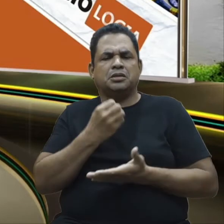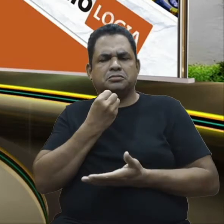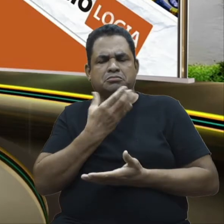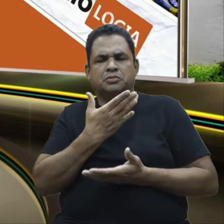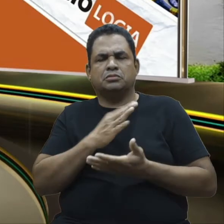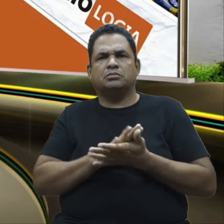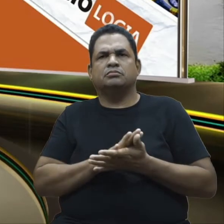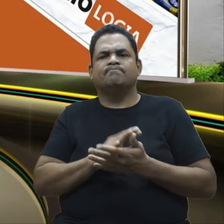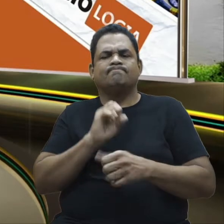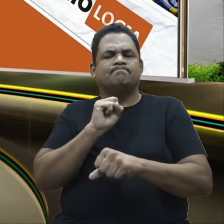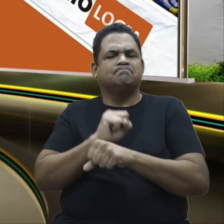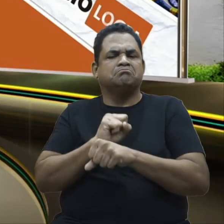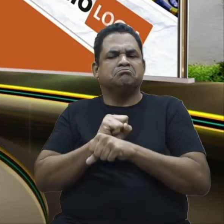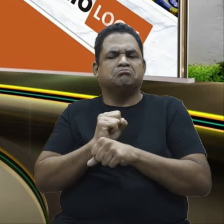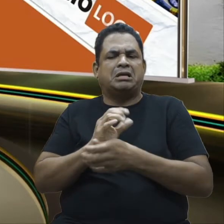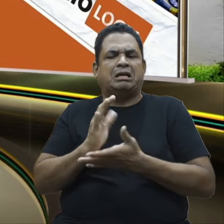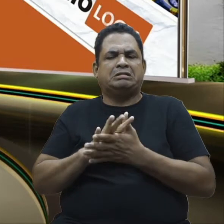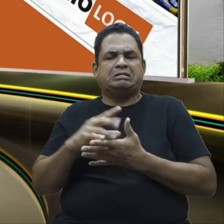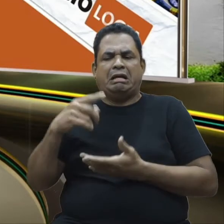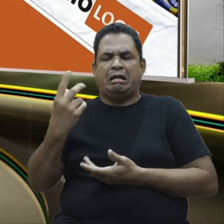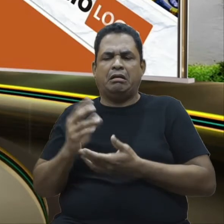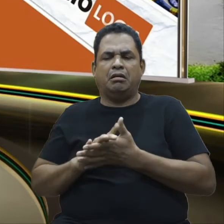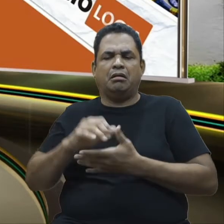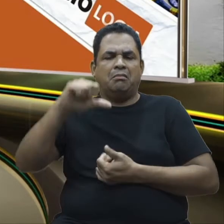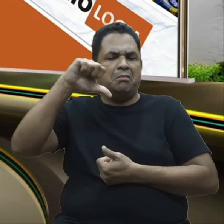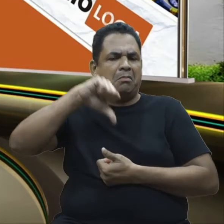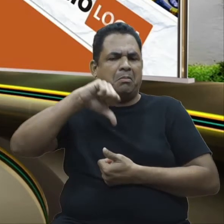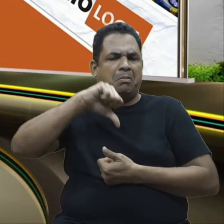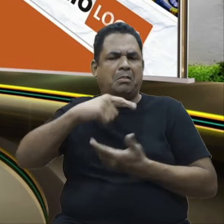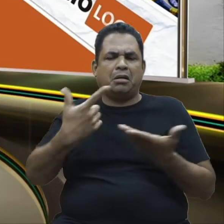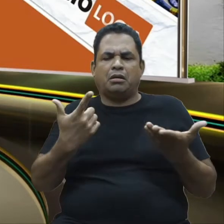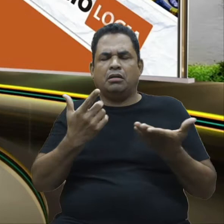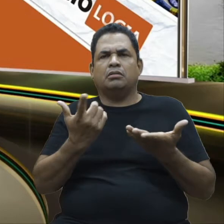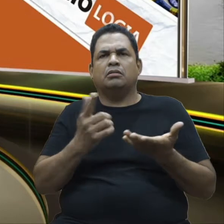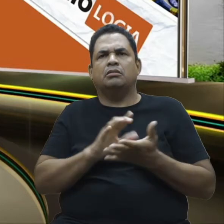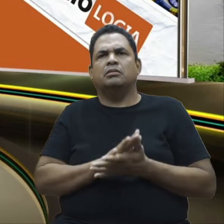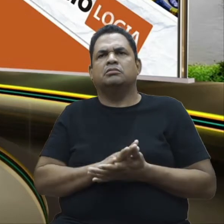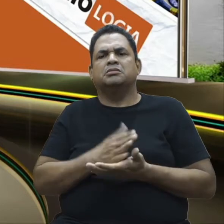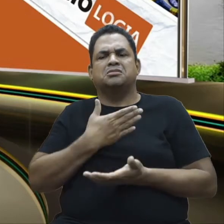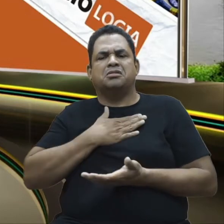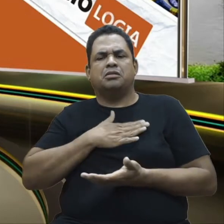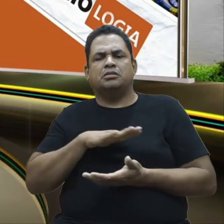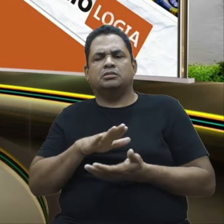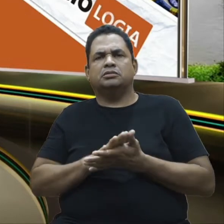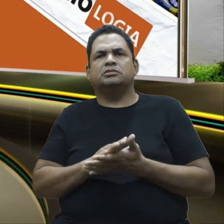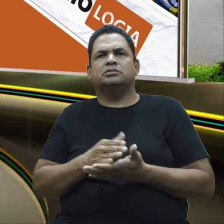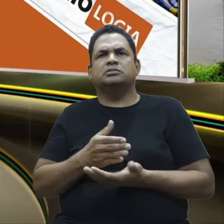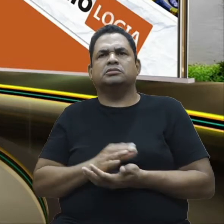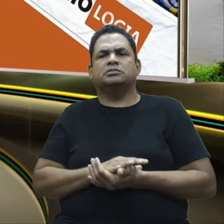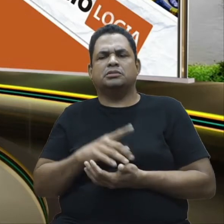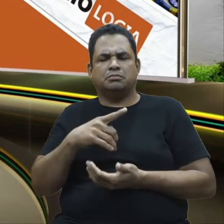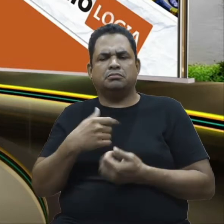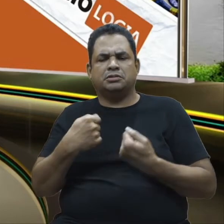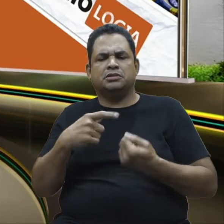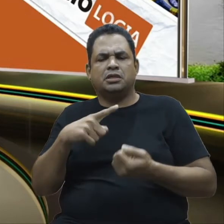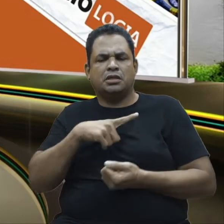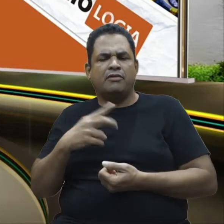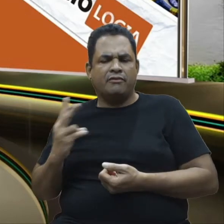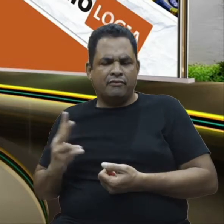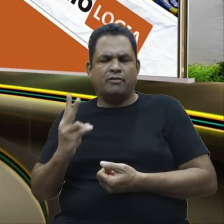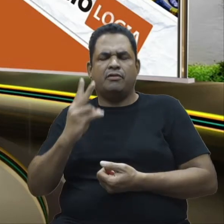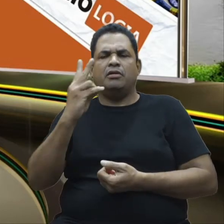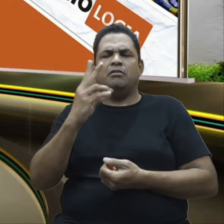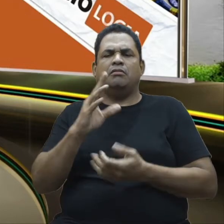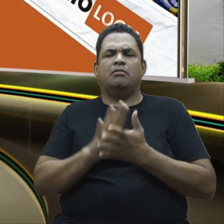ficar se colocando para baixo. Para de ficar odiando onde você nasceu. Se valoriza, gente. É isso mesmo. Se